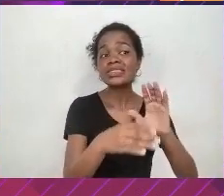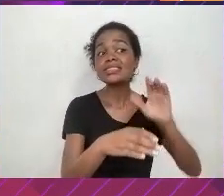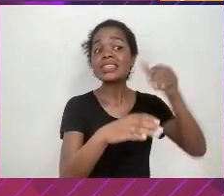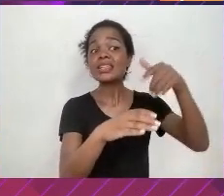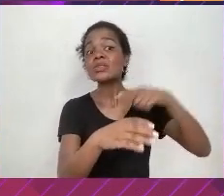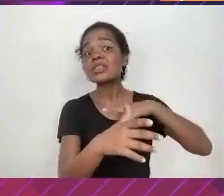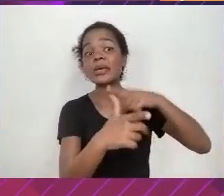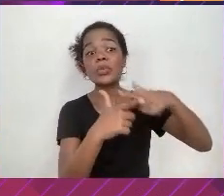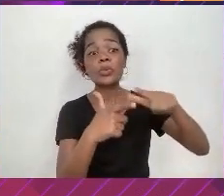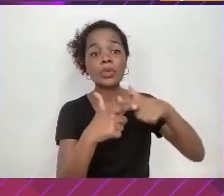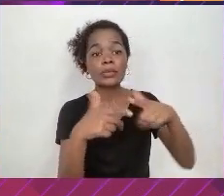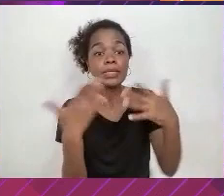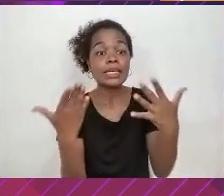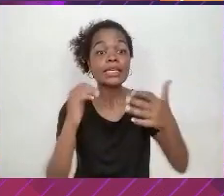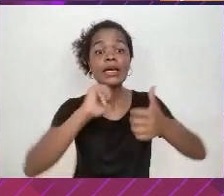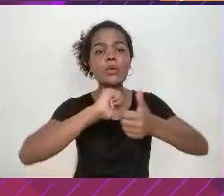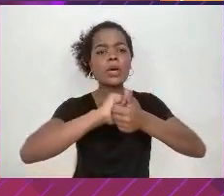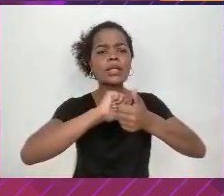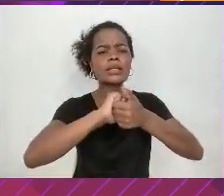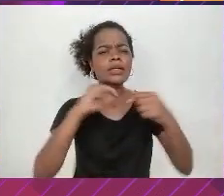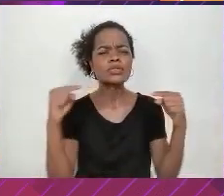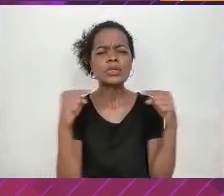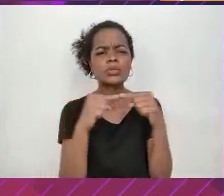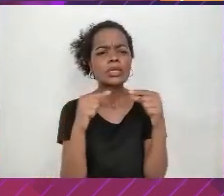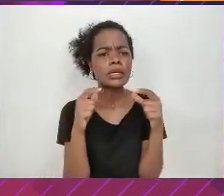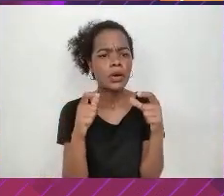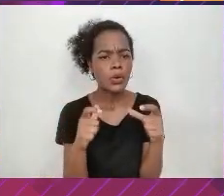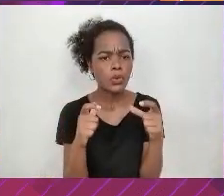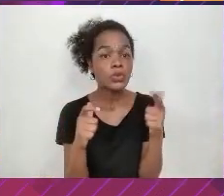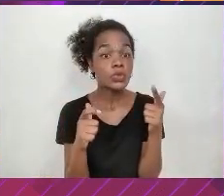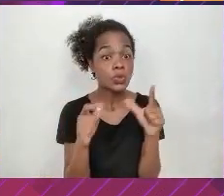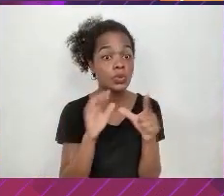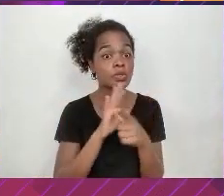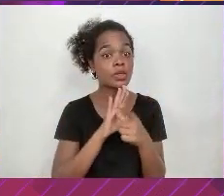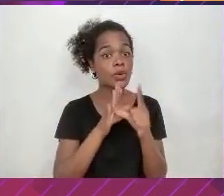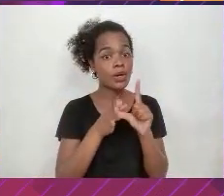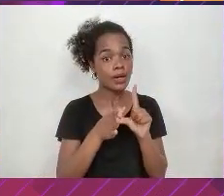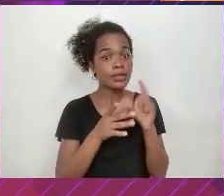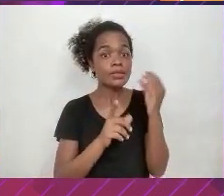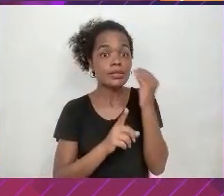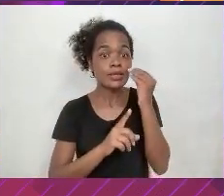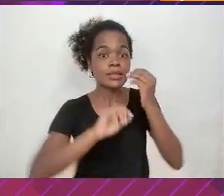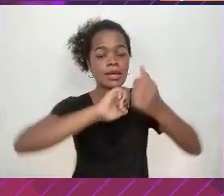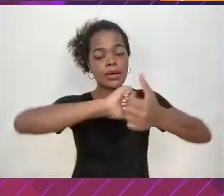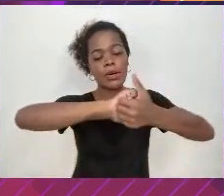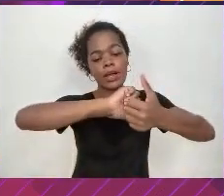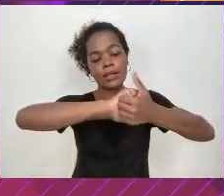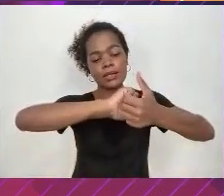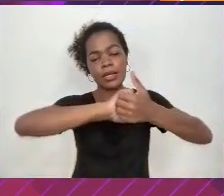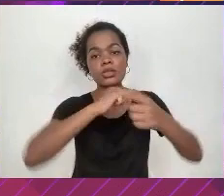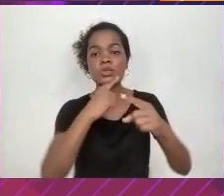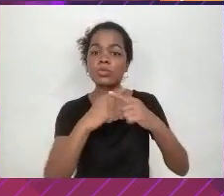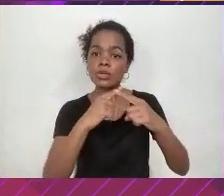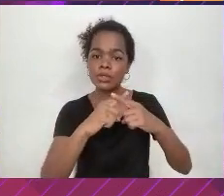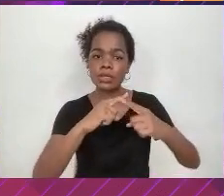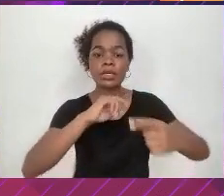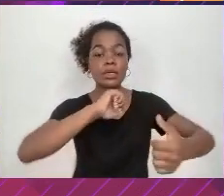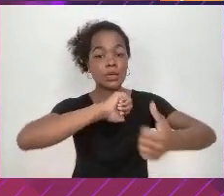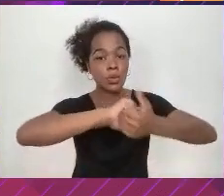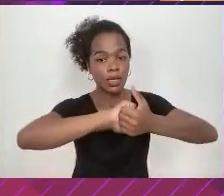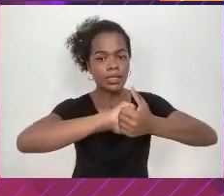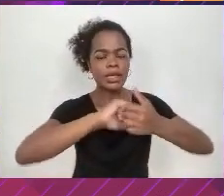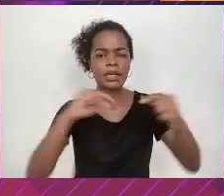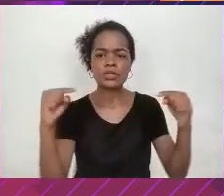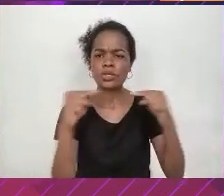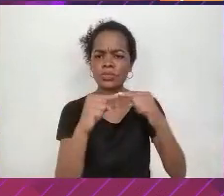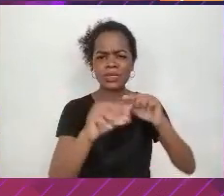nossa qualidade nesse ponto? A gente chegou a fazer a qualidade ali? Porque a qualidade a gente sabe que é durante todo o processo, não só no meio ou